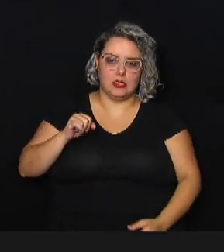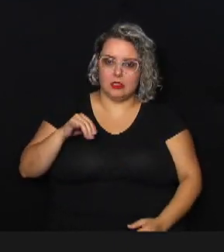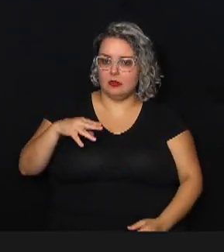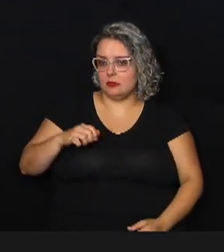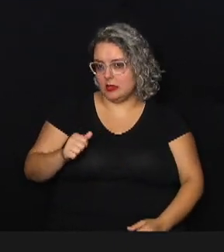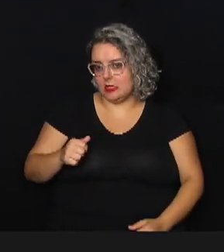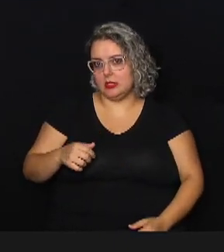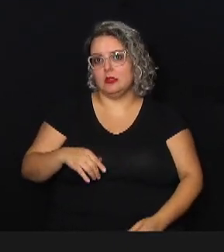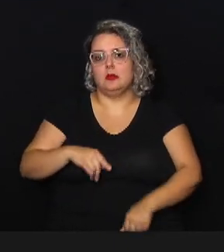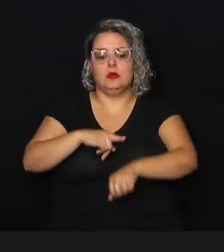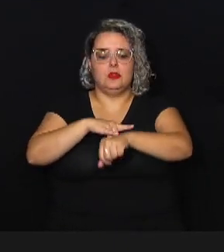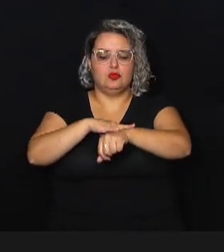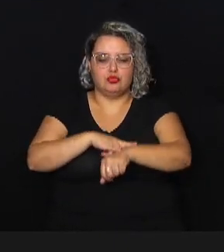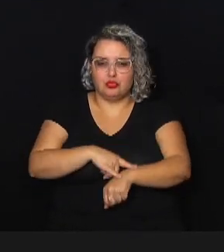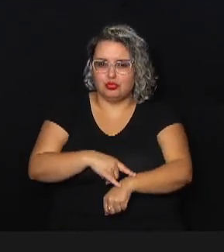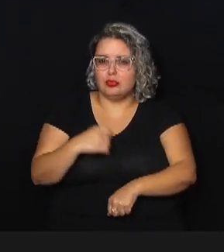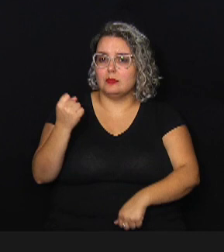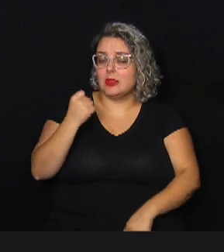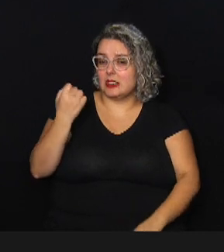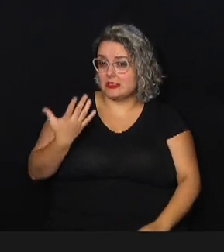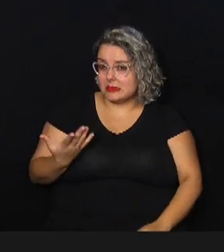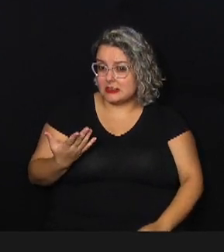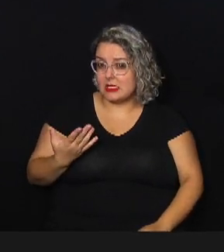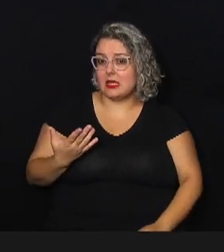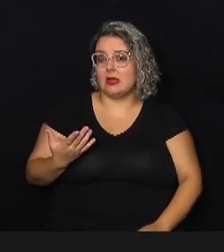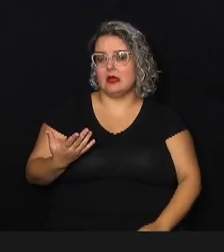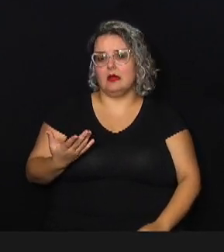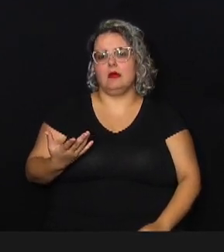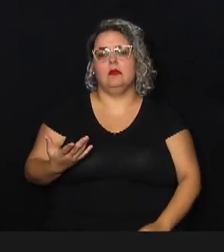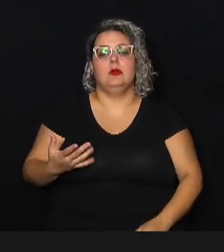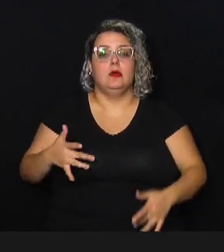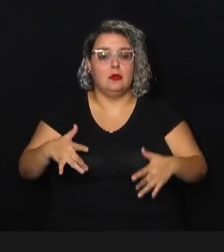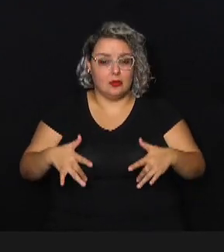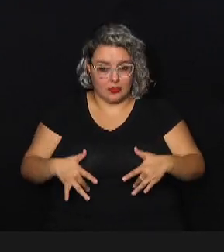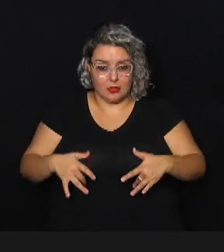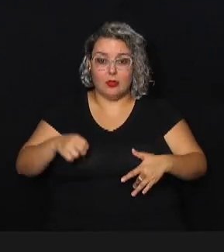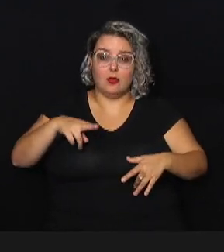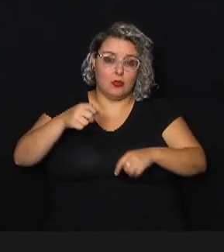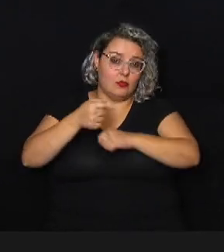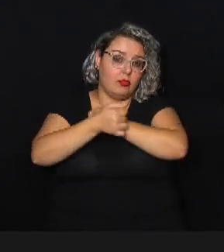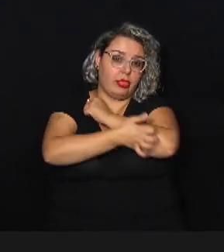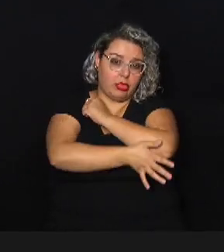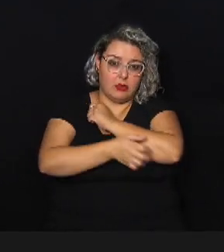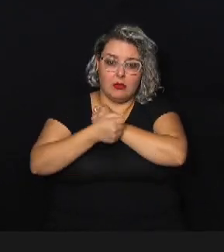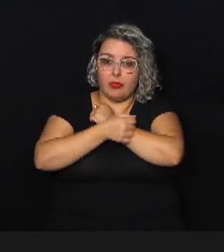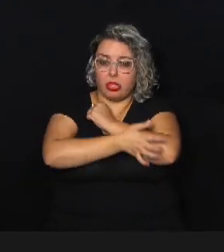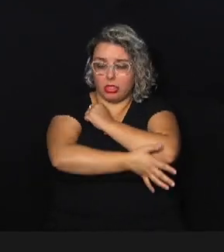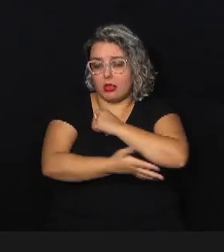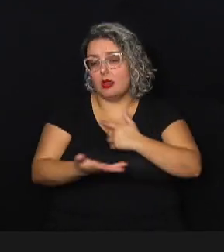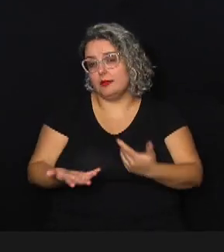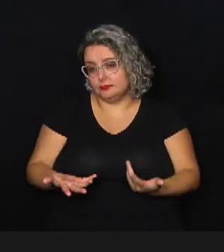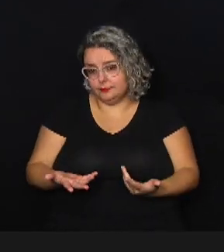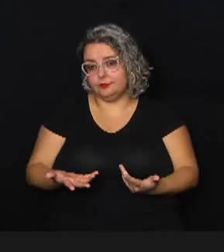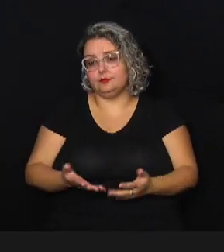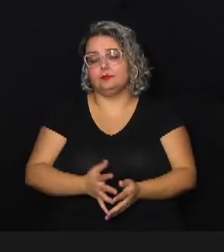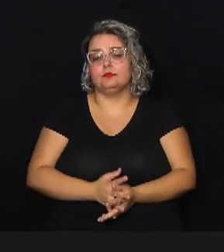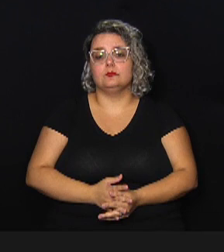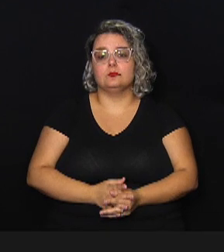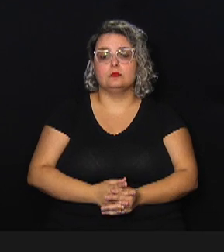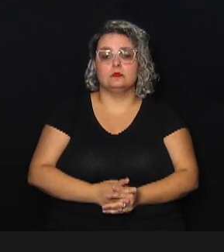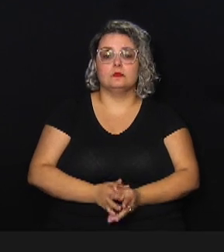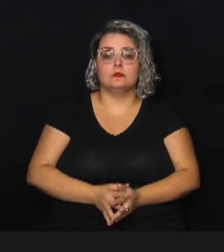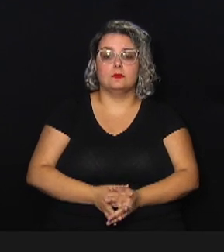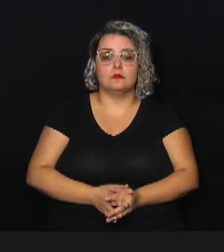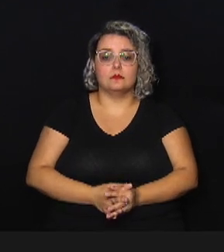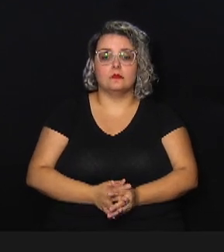mais grave, uma infecção de rim, essas coisas, ou diarreia mesmo, então infecção do trato intestinal. Tá? Então,